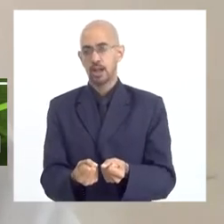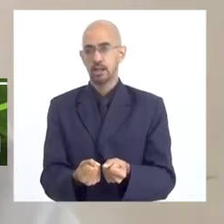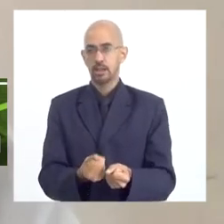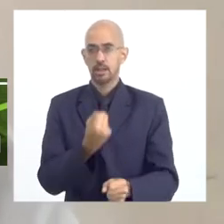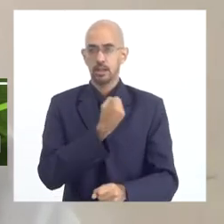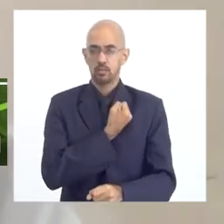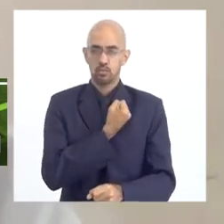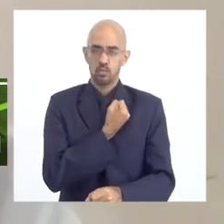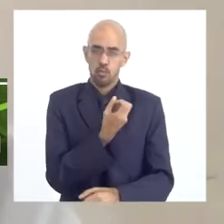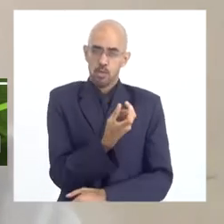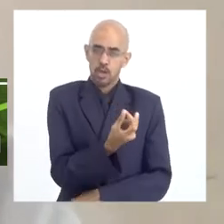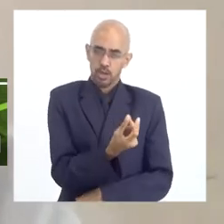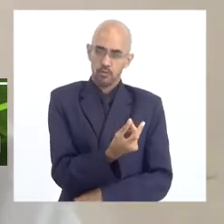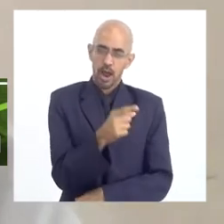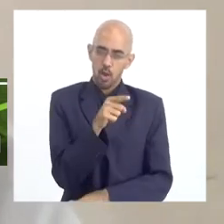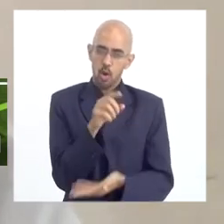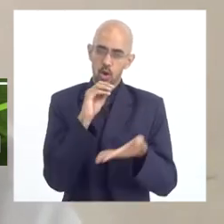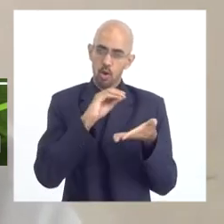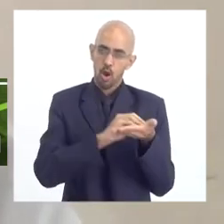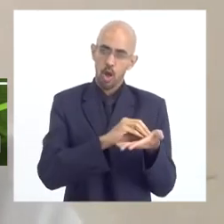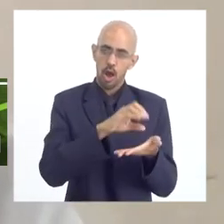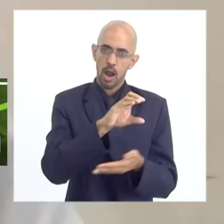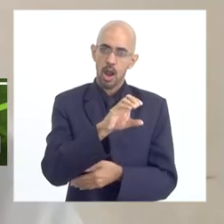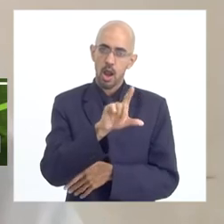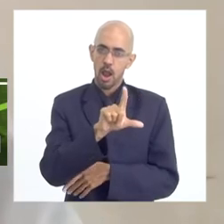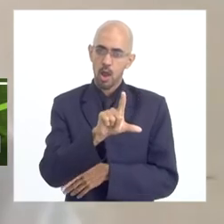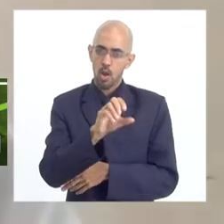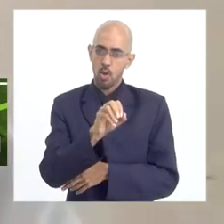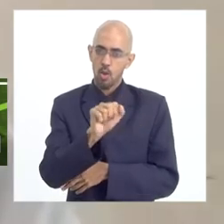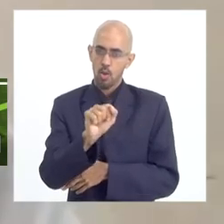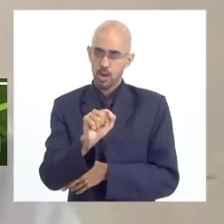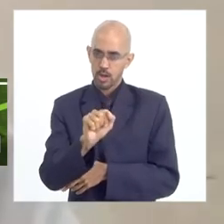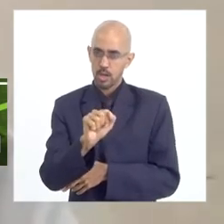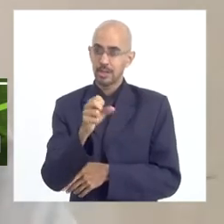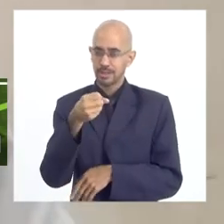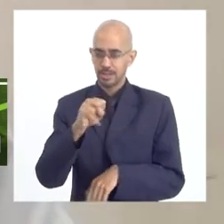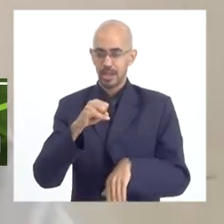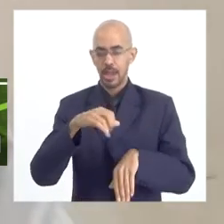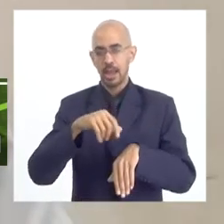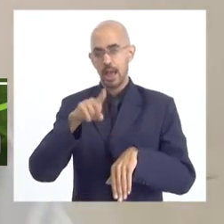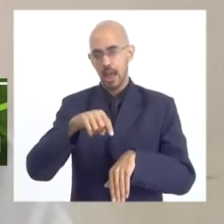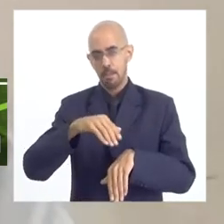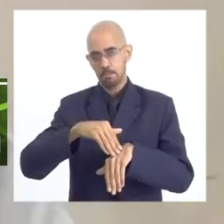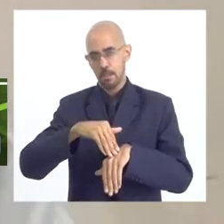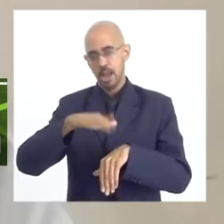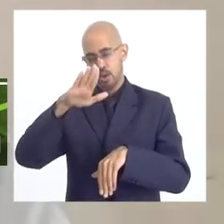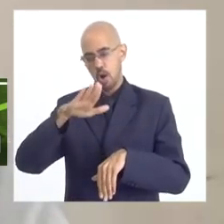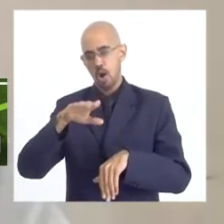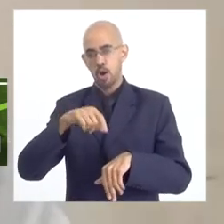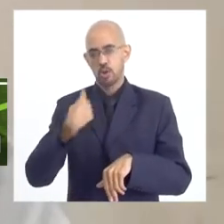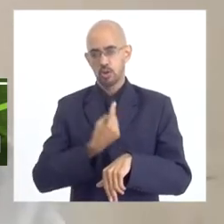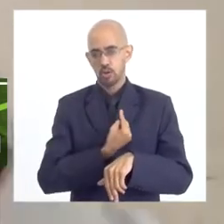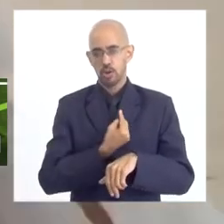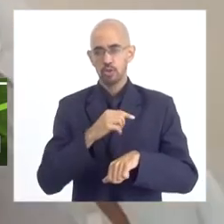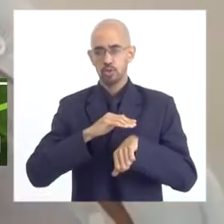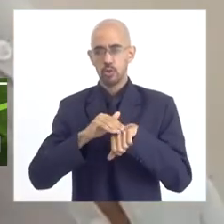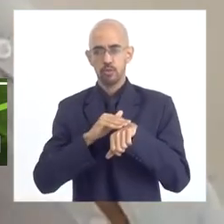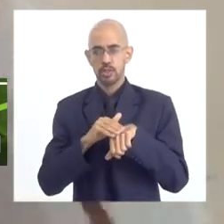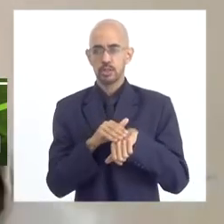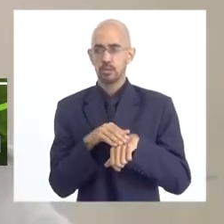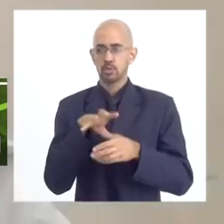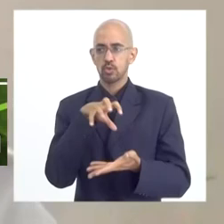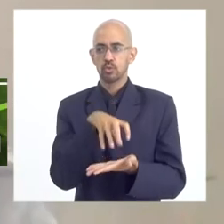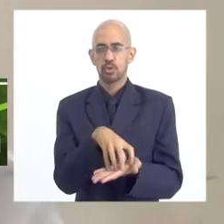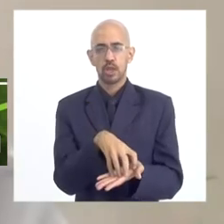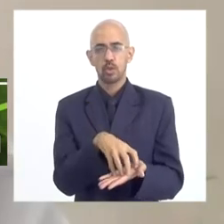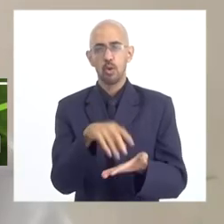aquele valor e coloca na LOA. Se ele vem acima, nós conversamos com o órgão ou com o